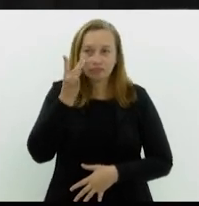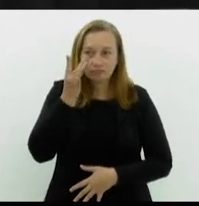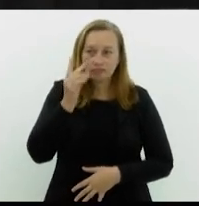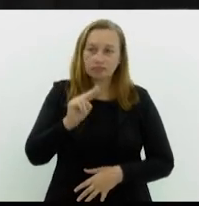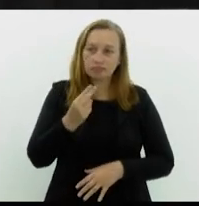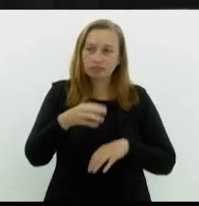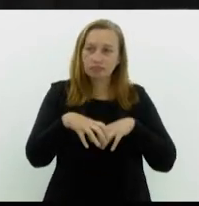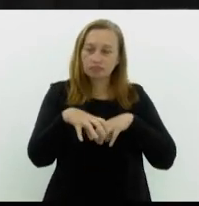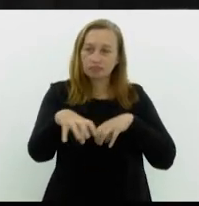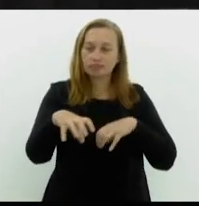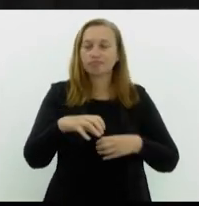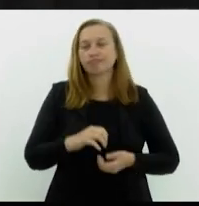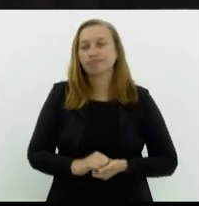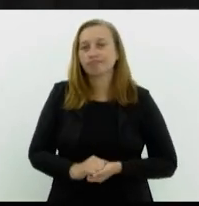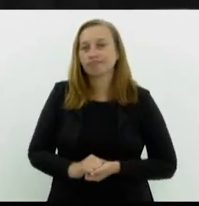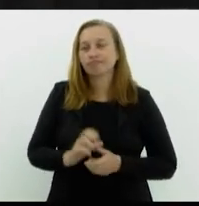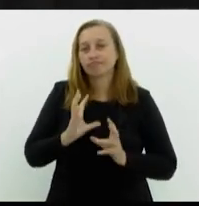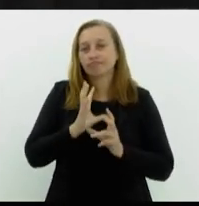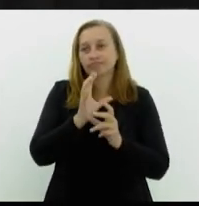às presenças